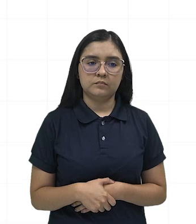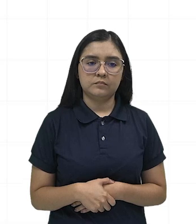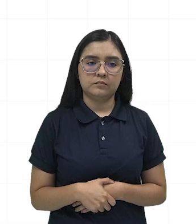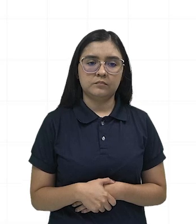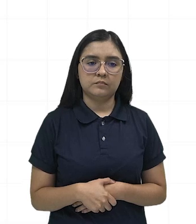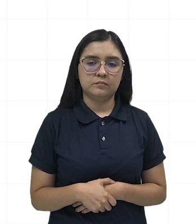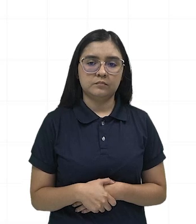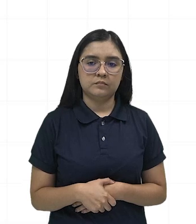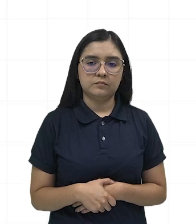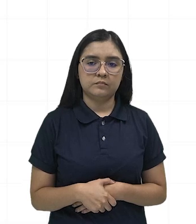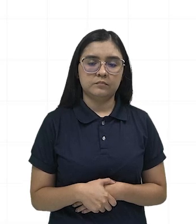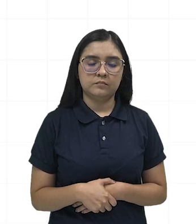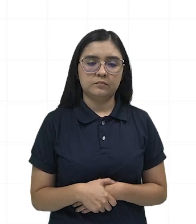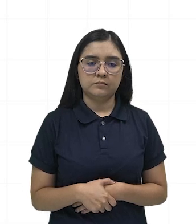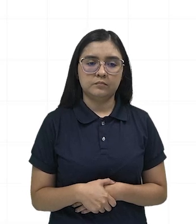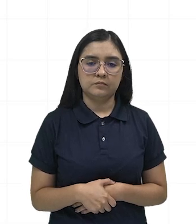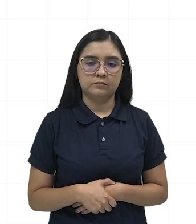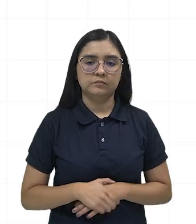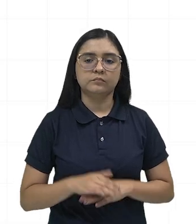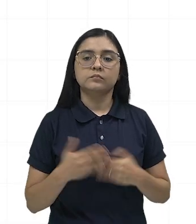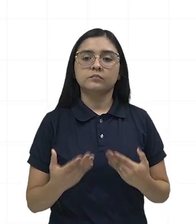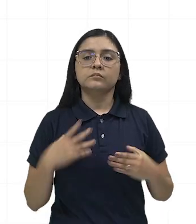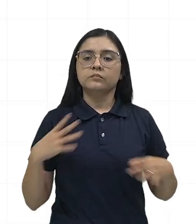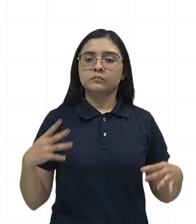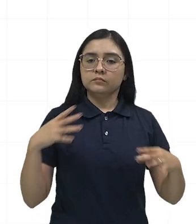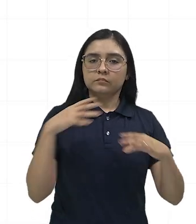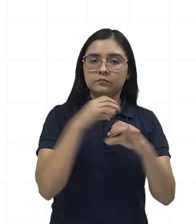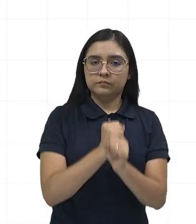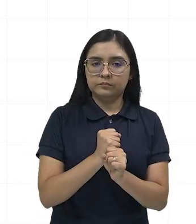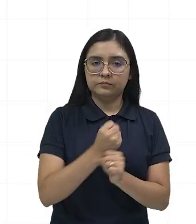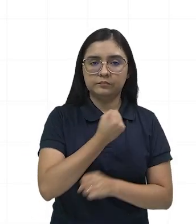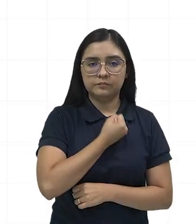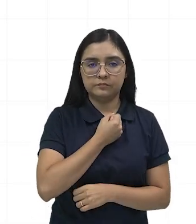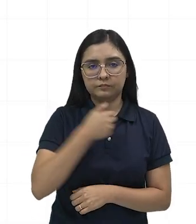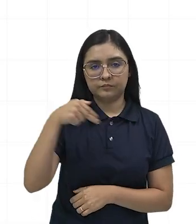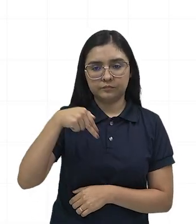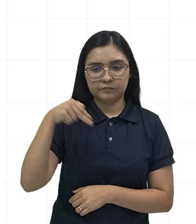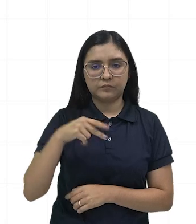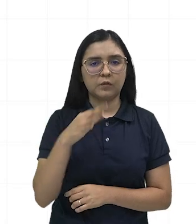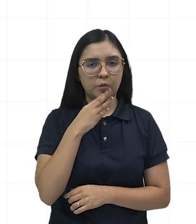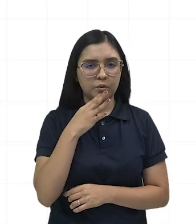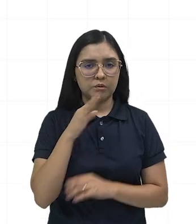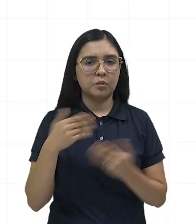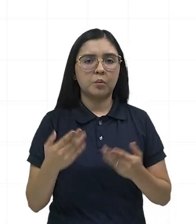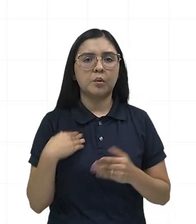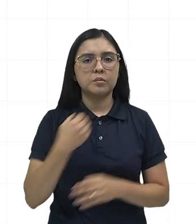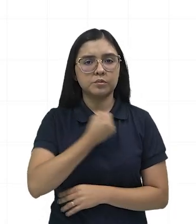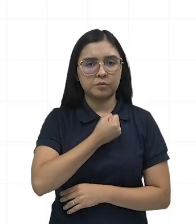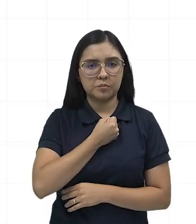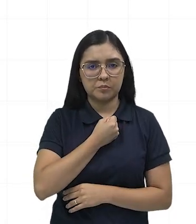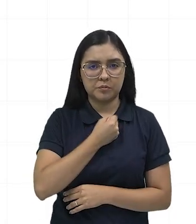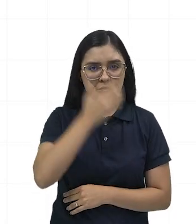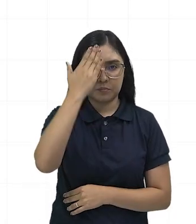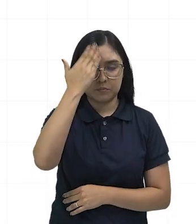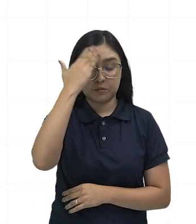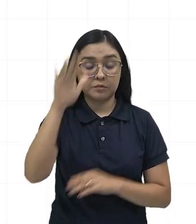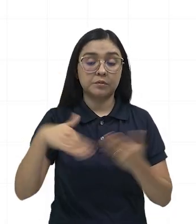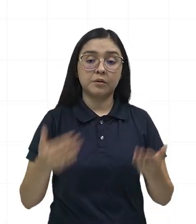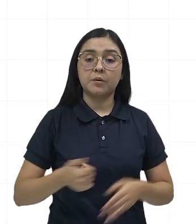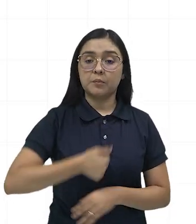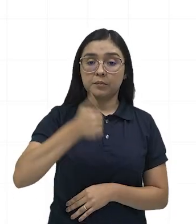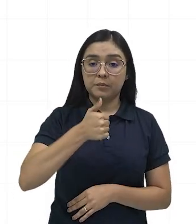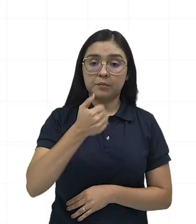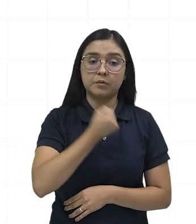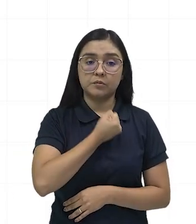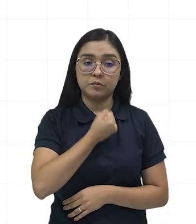Isso, ok. Olha, então, a soma de 2 números naturais. Eu conheço esses números. Então, o primeiro número vai